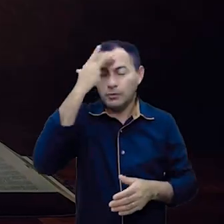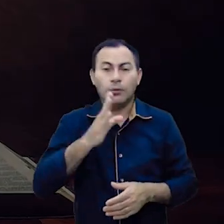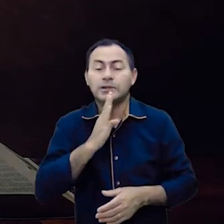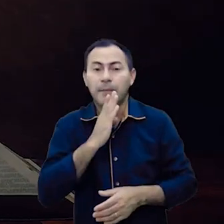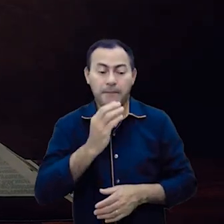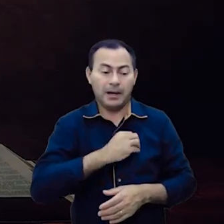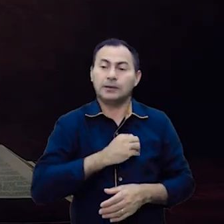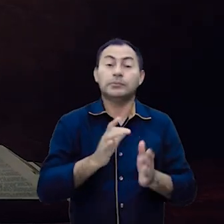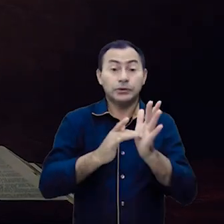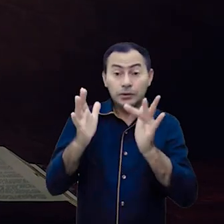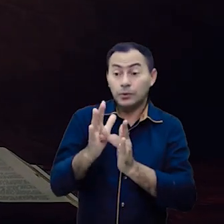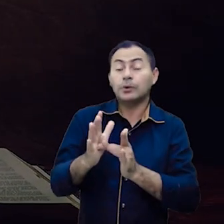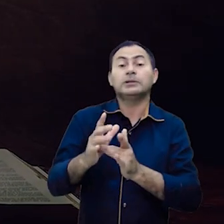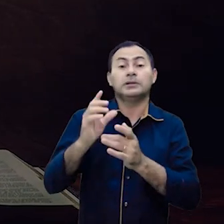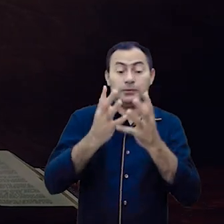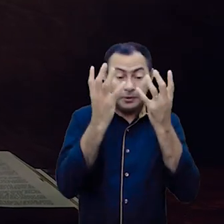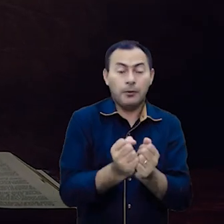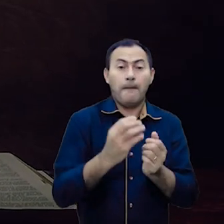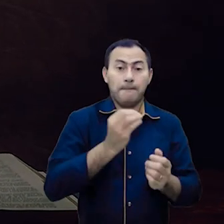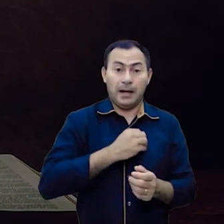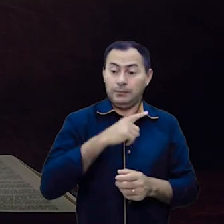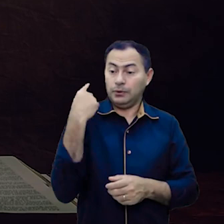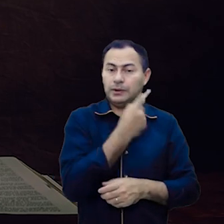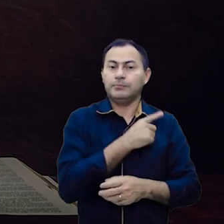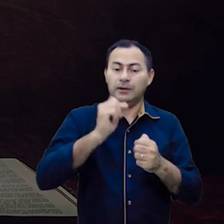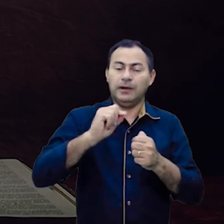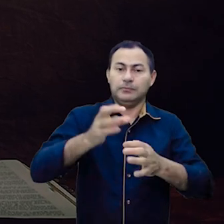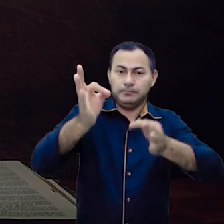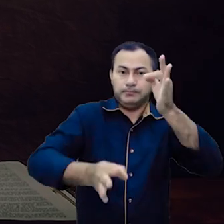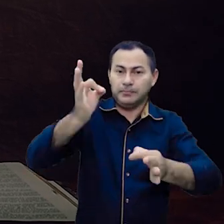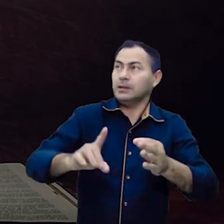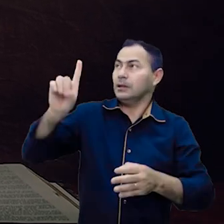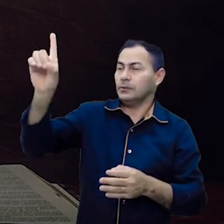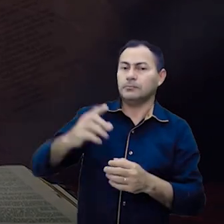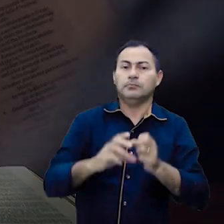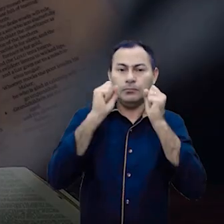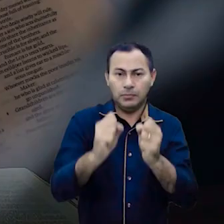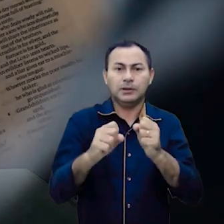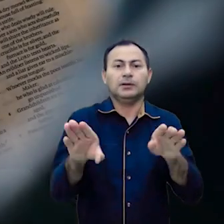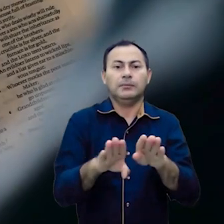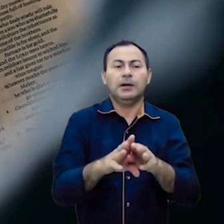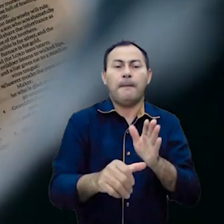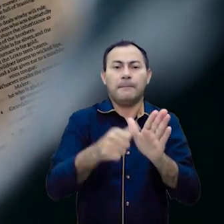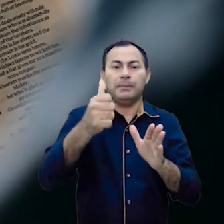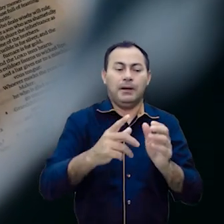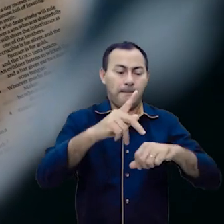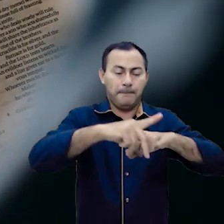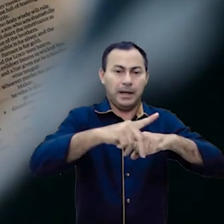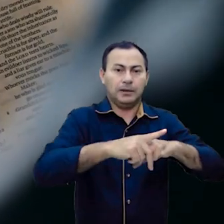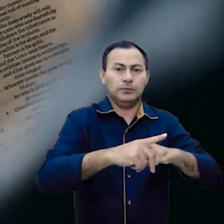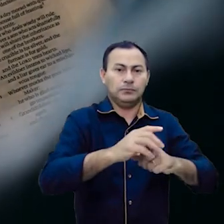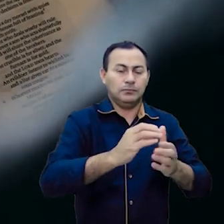conheceu o pecado Jesus ele fez pecado por nós para que nele fossemos feito justiça de Deus podemos também considerar